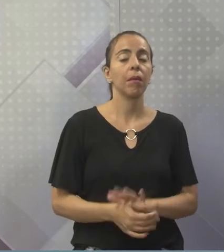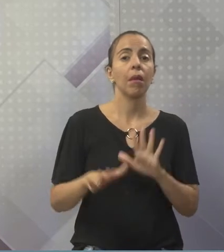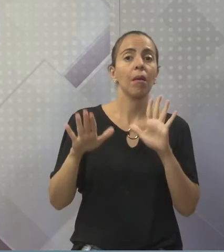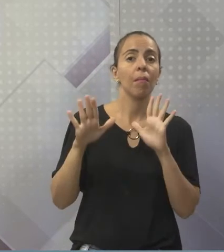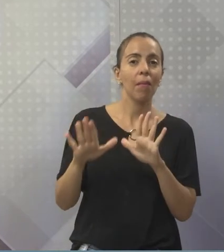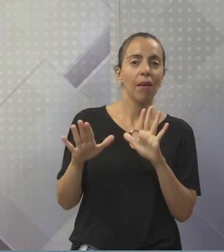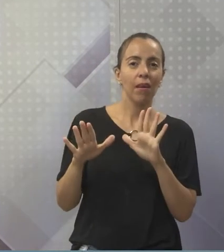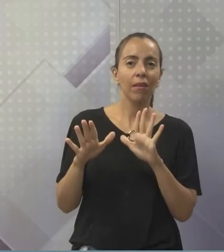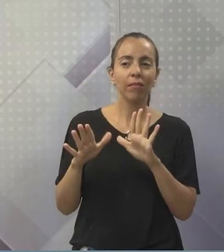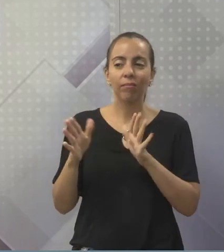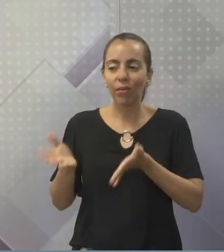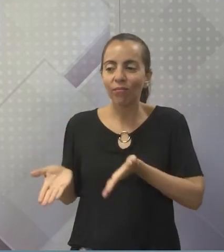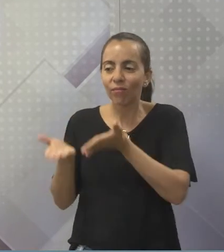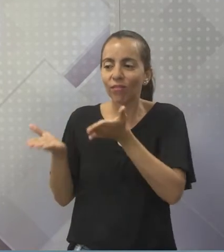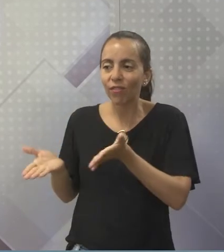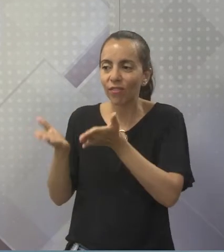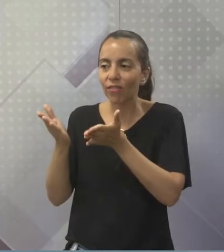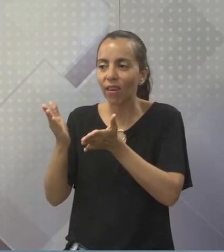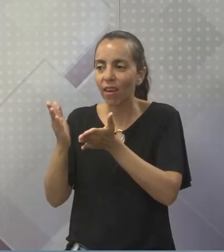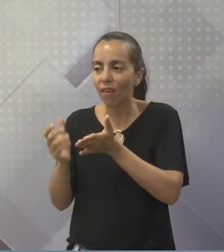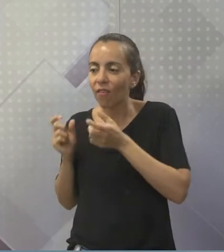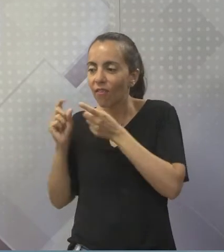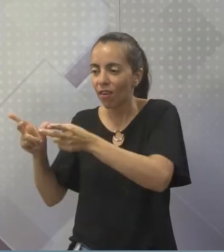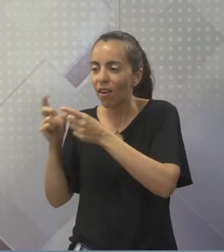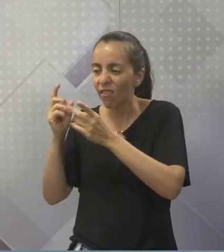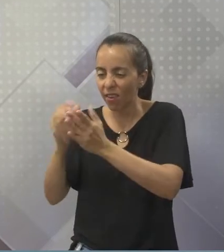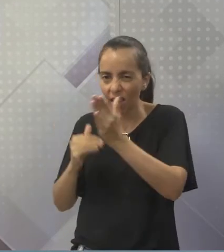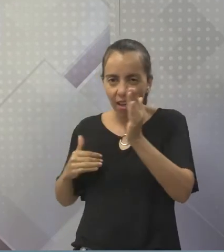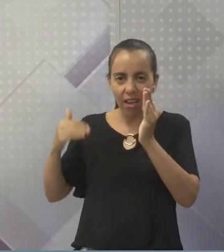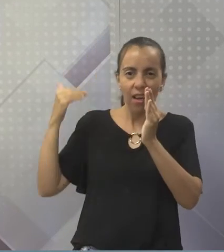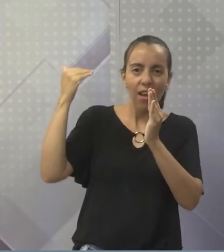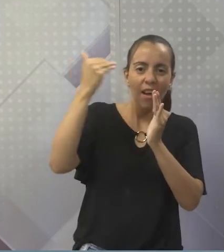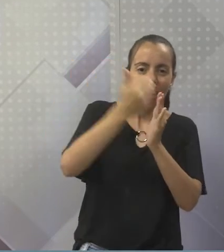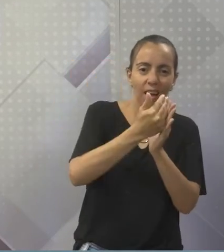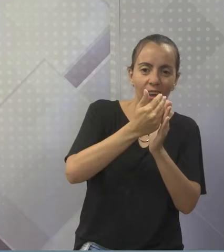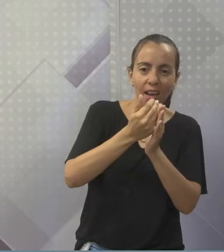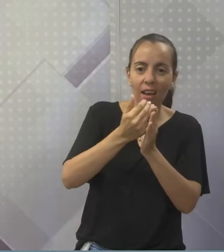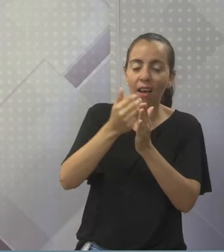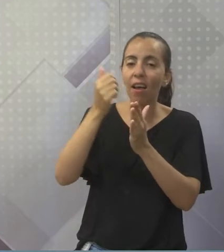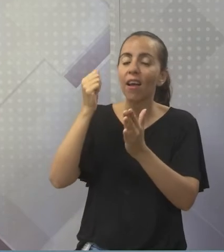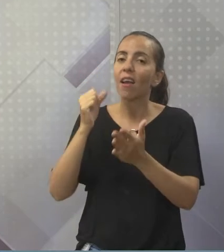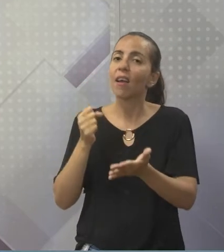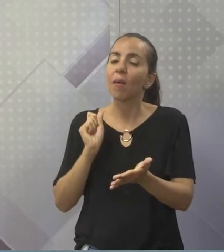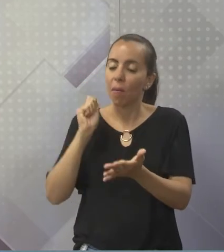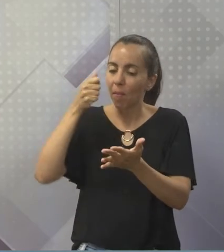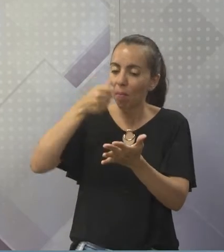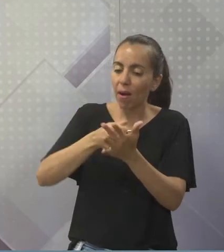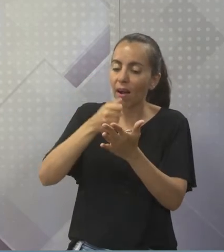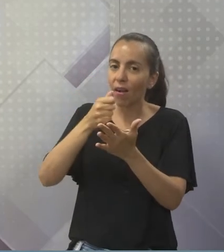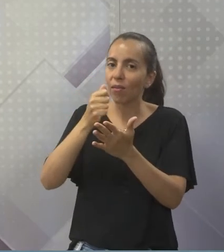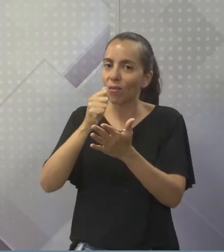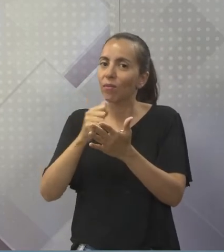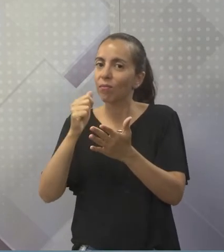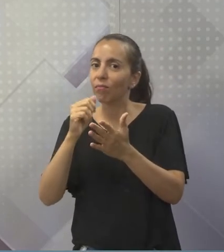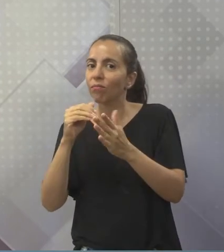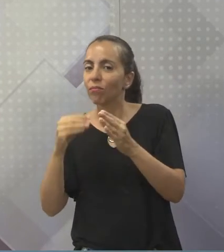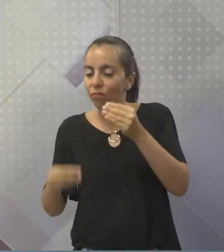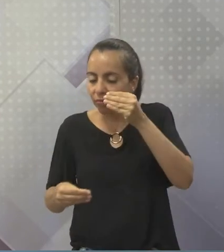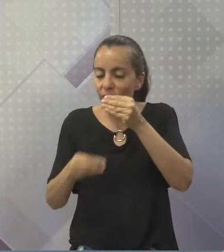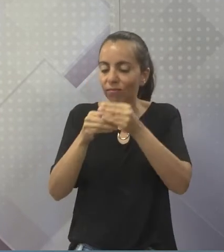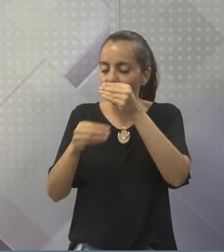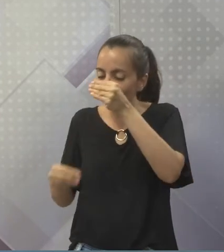comissão. Eu digo assim: bem, a cada peça que você vender, eu vou lhe dar um extra